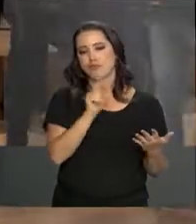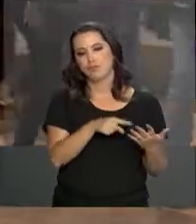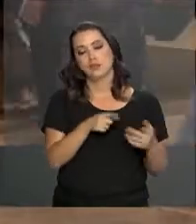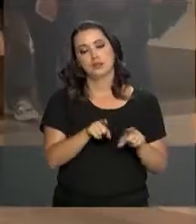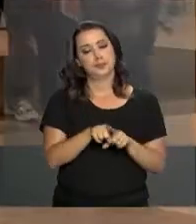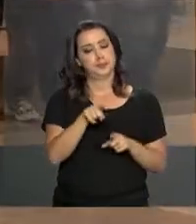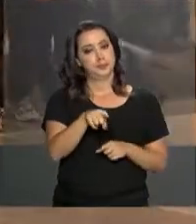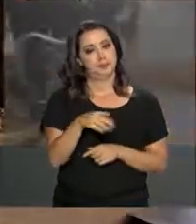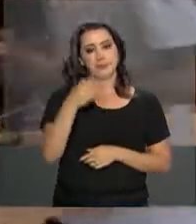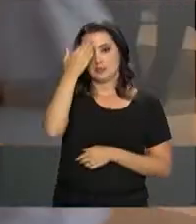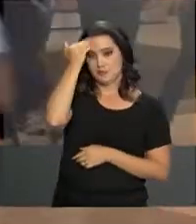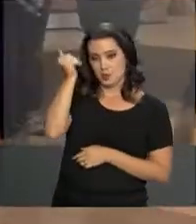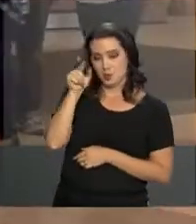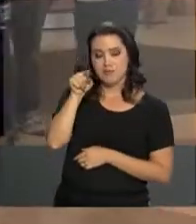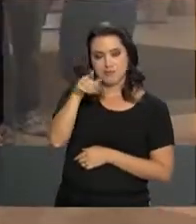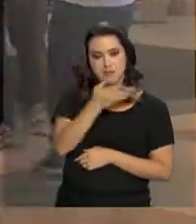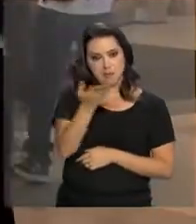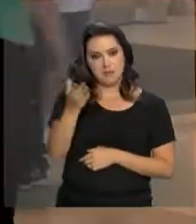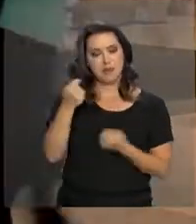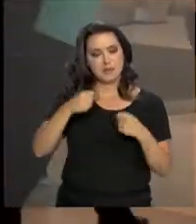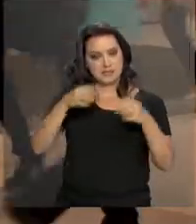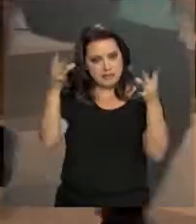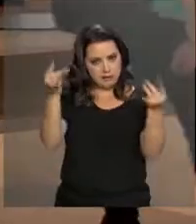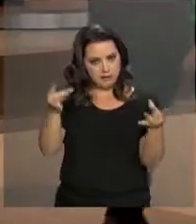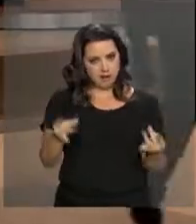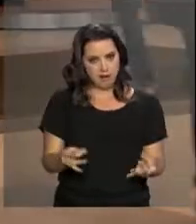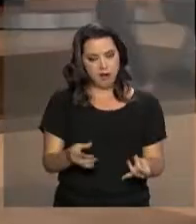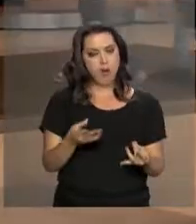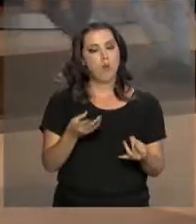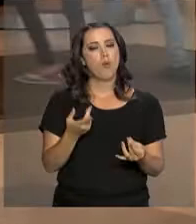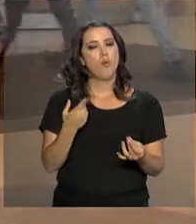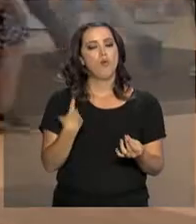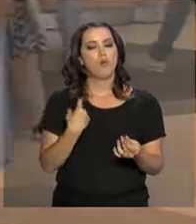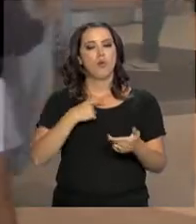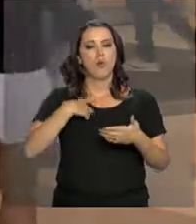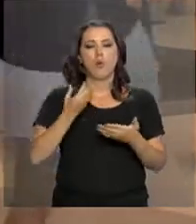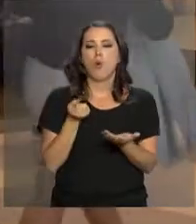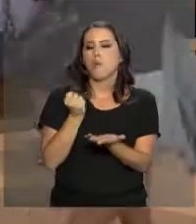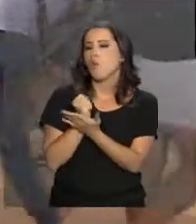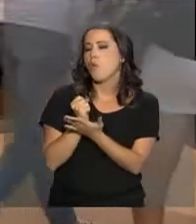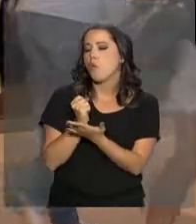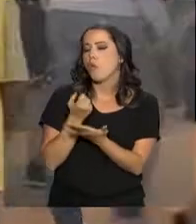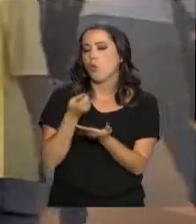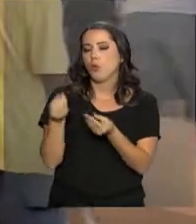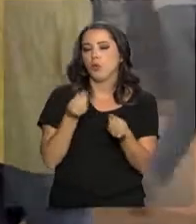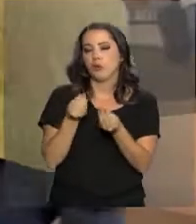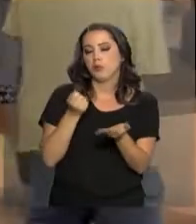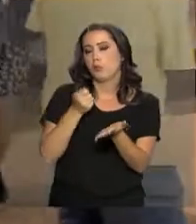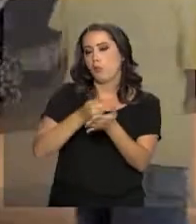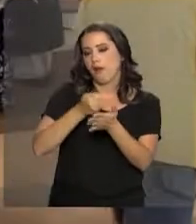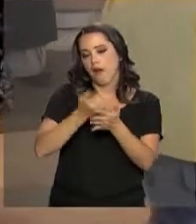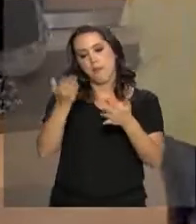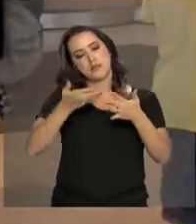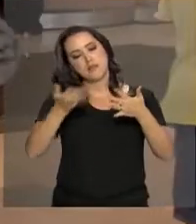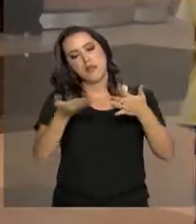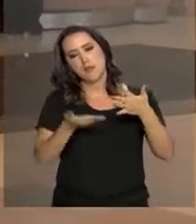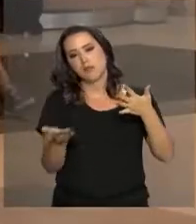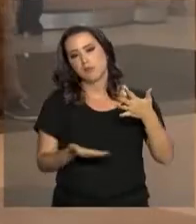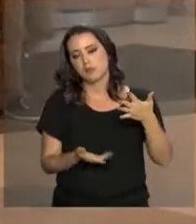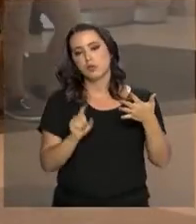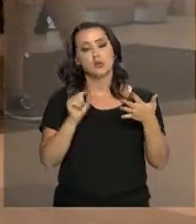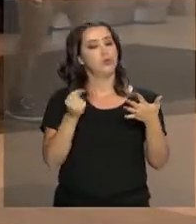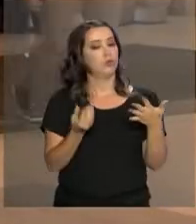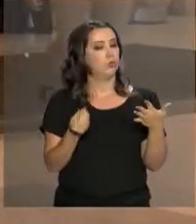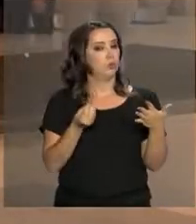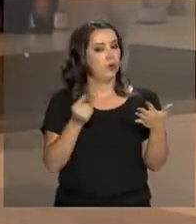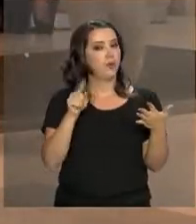devem detalhar na fatura a cobrança de crédito rotativo e outros financiamentos o objetivo é garantir que os usuários